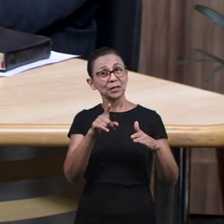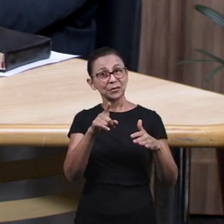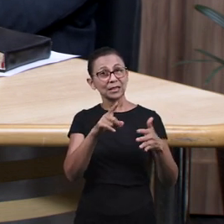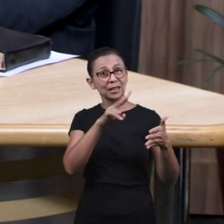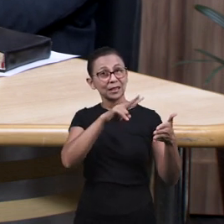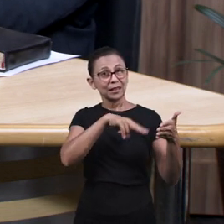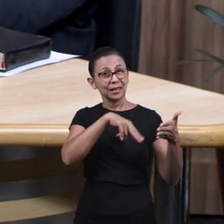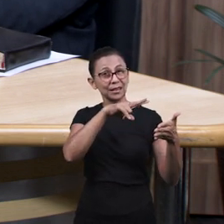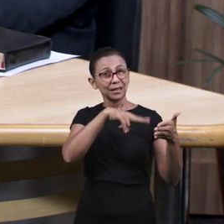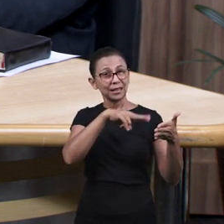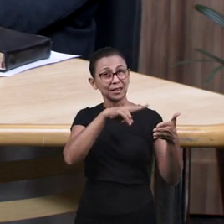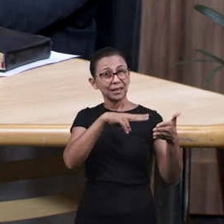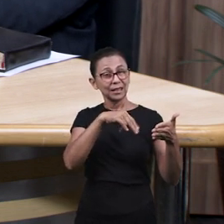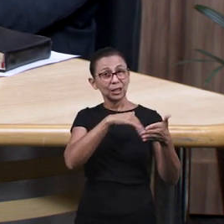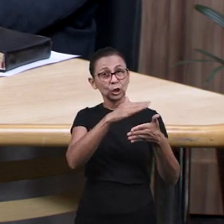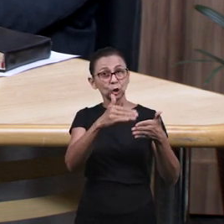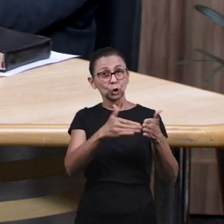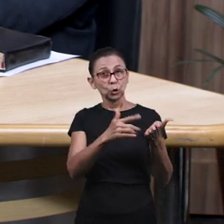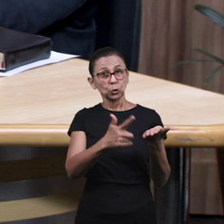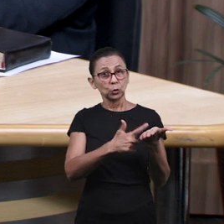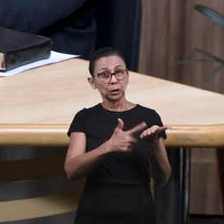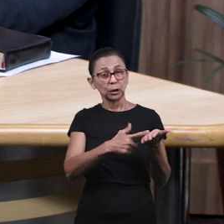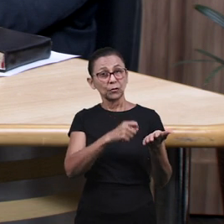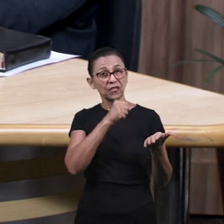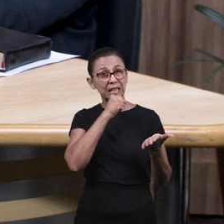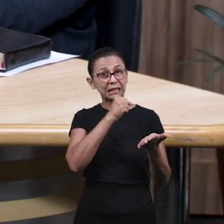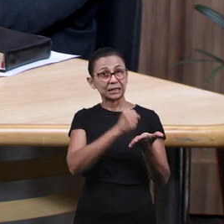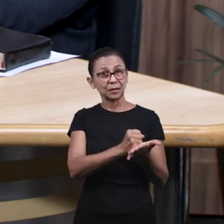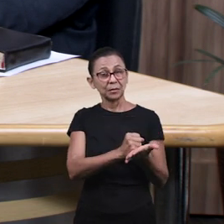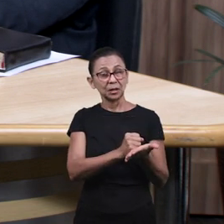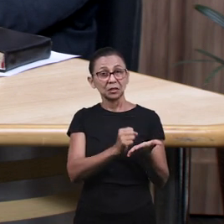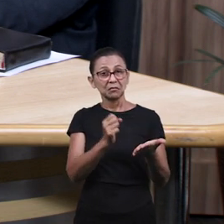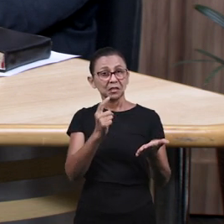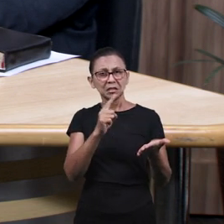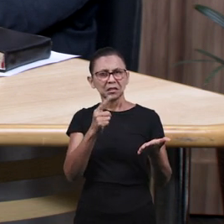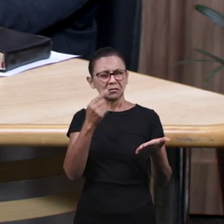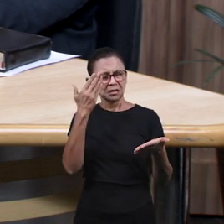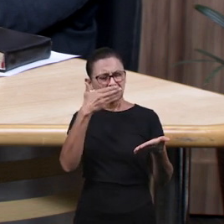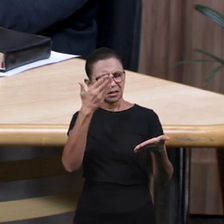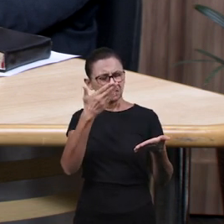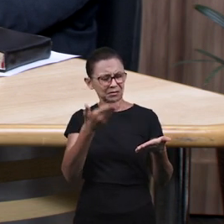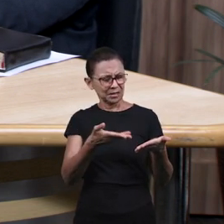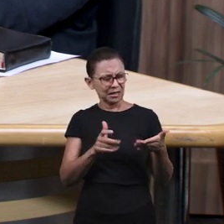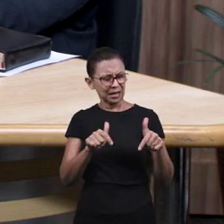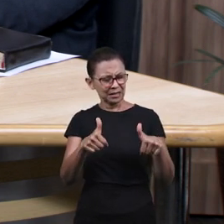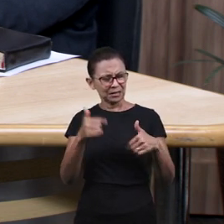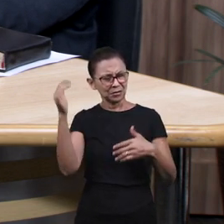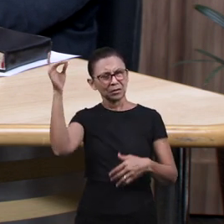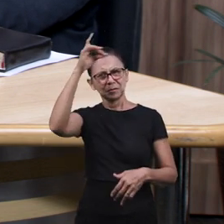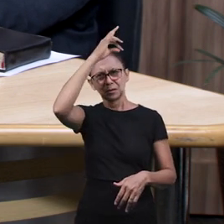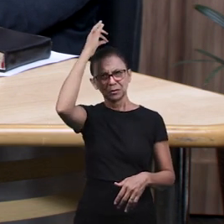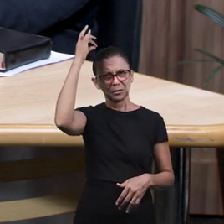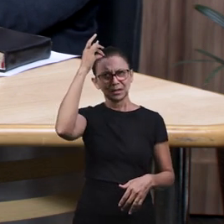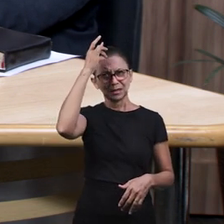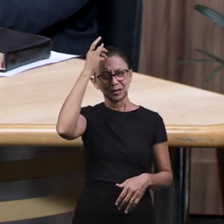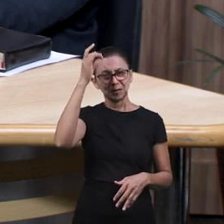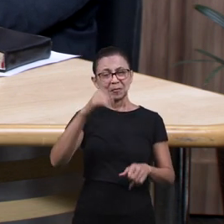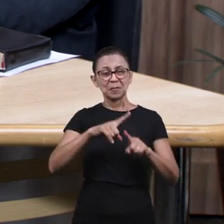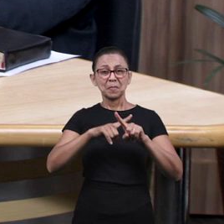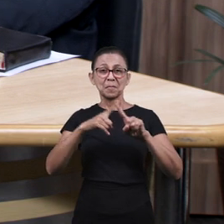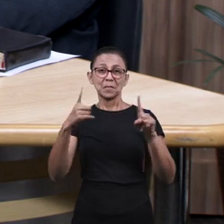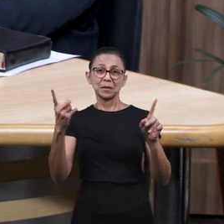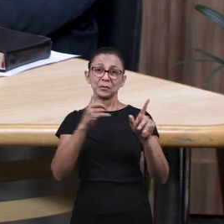nele. Mas se você atentar para a palavra de Deus, você vai ver que coisa maravilhosa, como que o Espírito